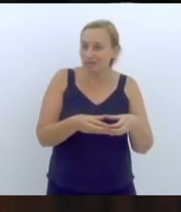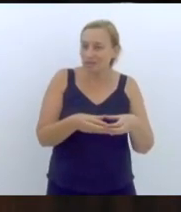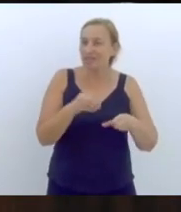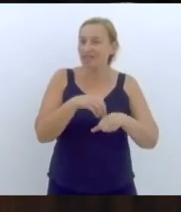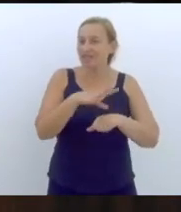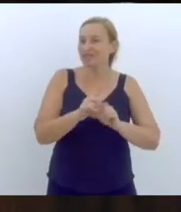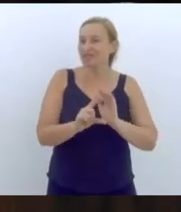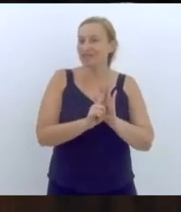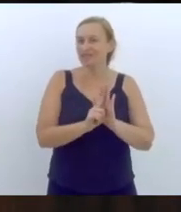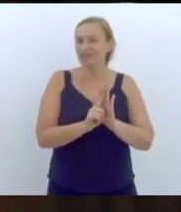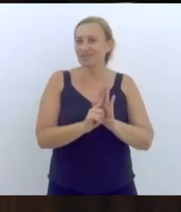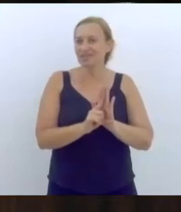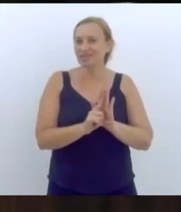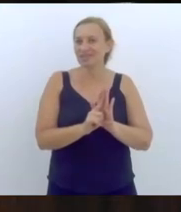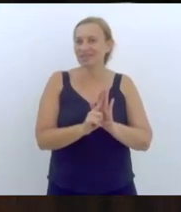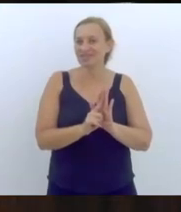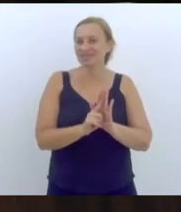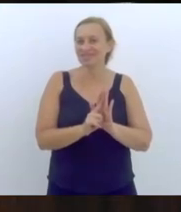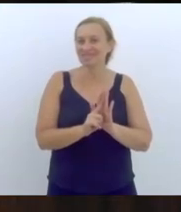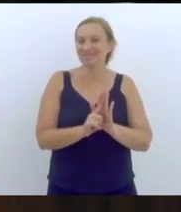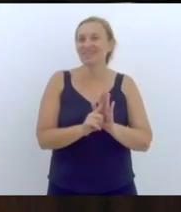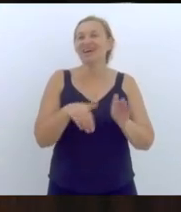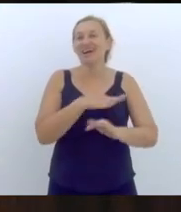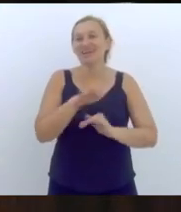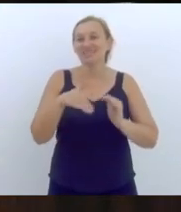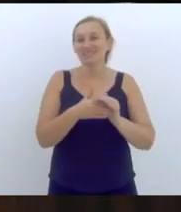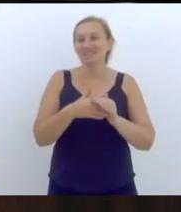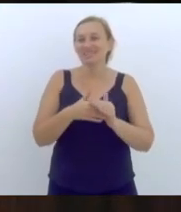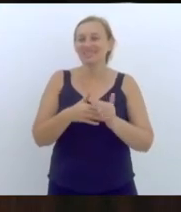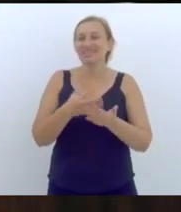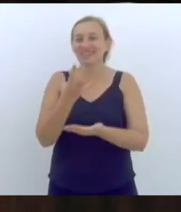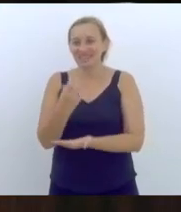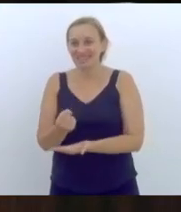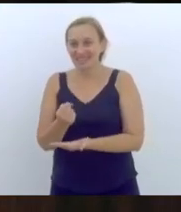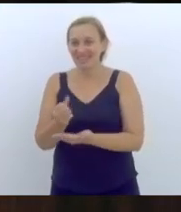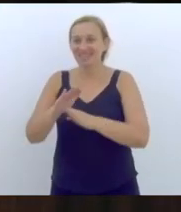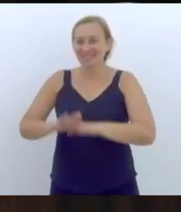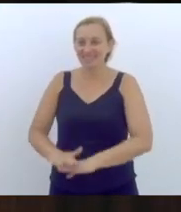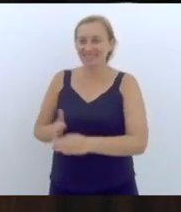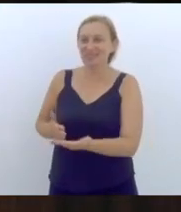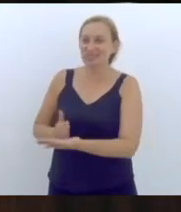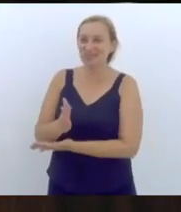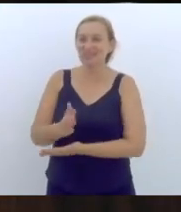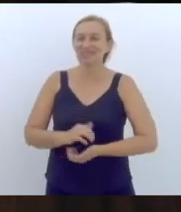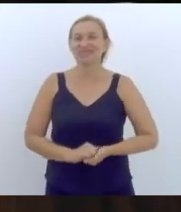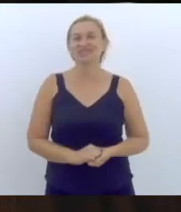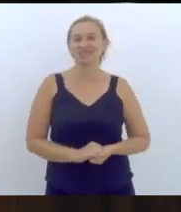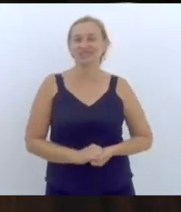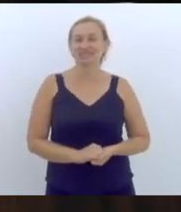Indicação Legislativa. Os senhores que aprovam, permaneçam como estão. Aprovado.